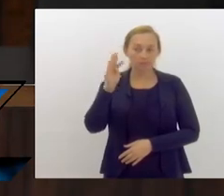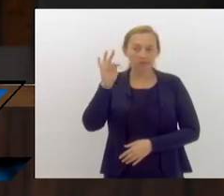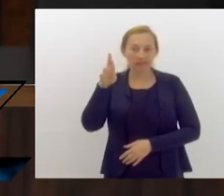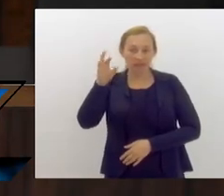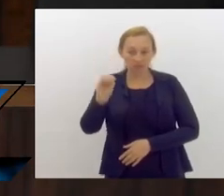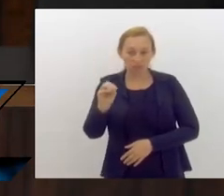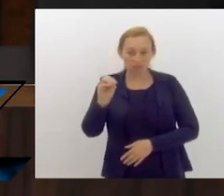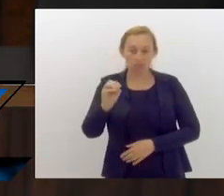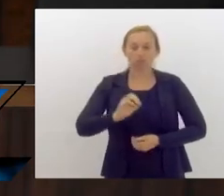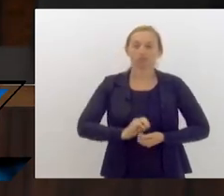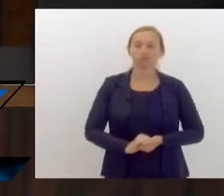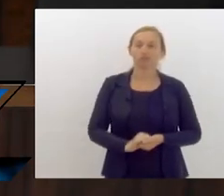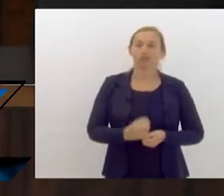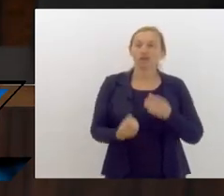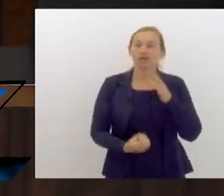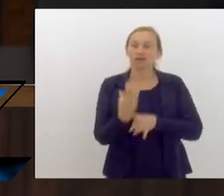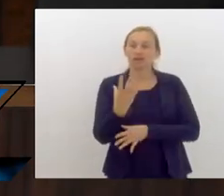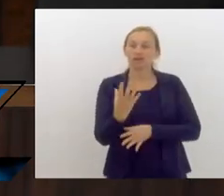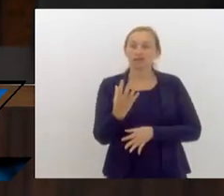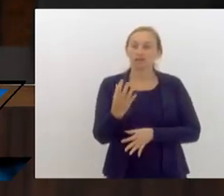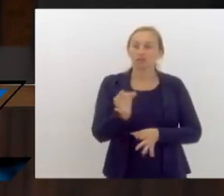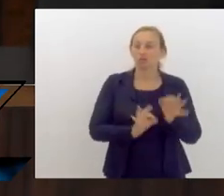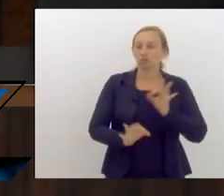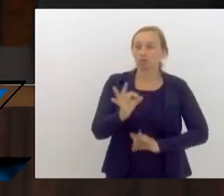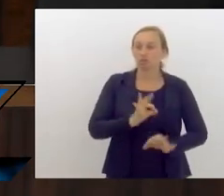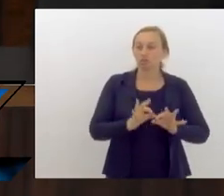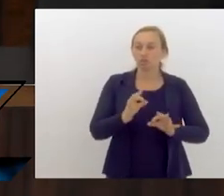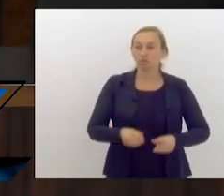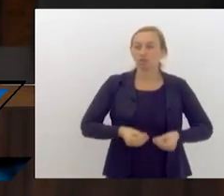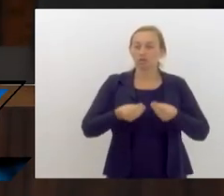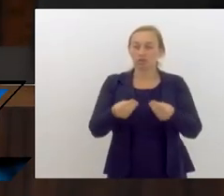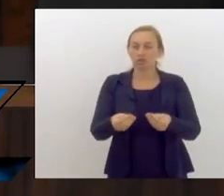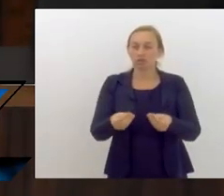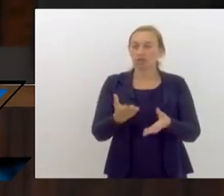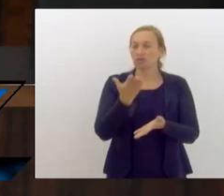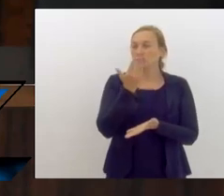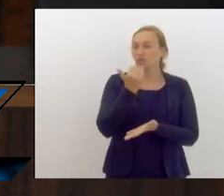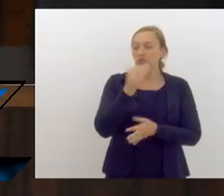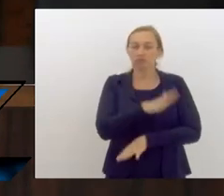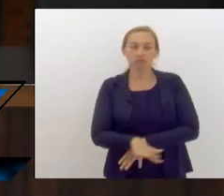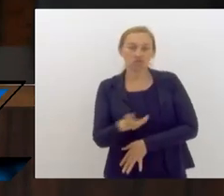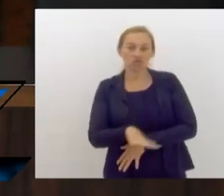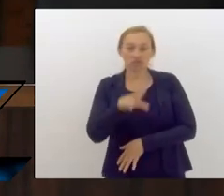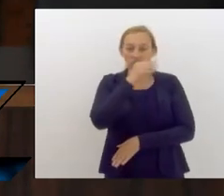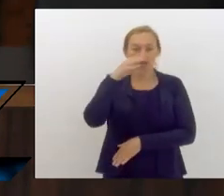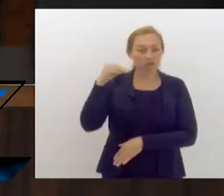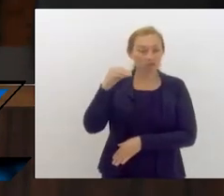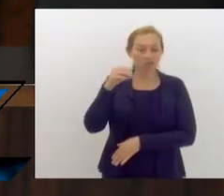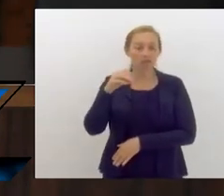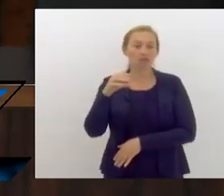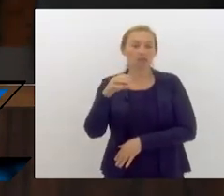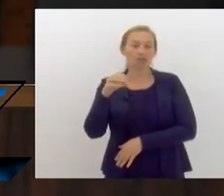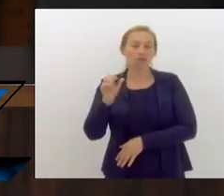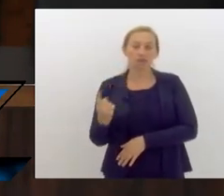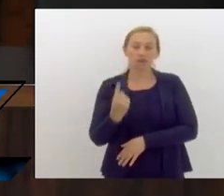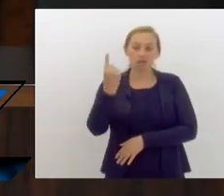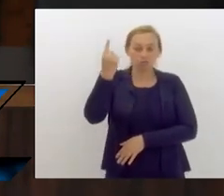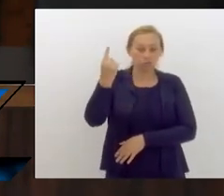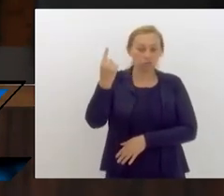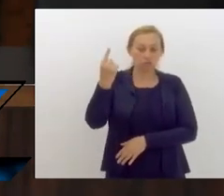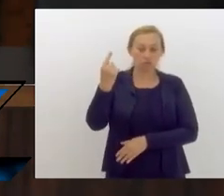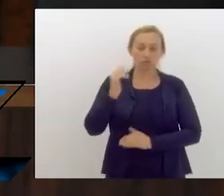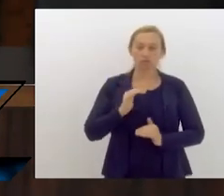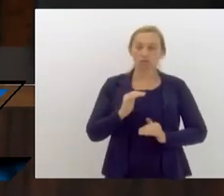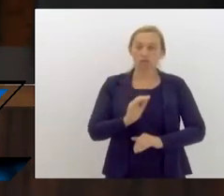que dispõe sobre a criação do programa de fornecimento de alimentos alternativos para as crianças adolescentes e adultos que desenvolvam